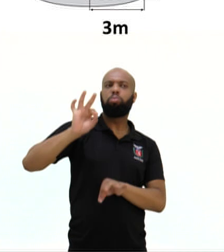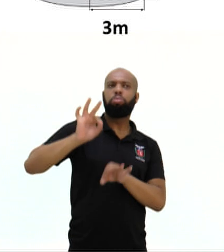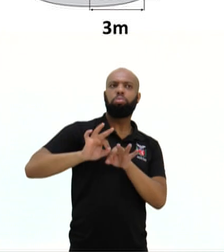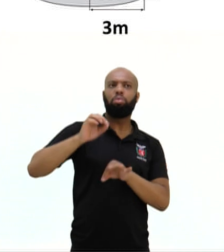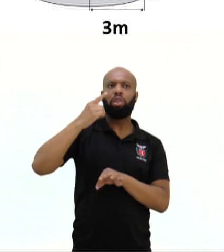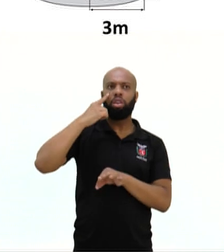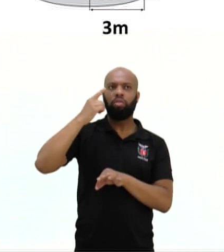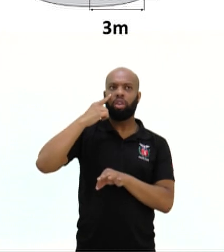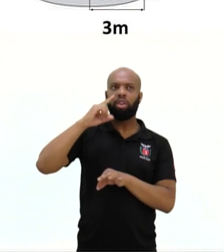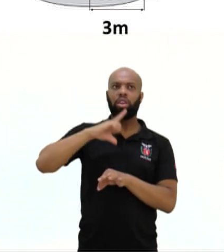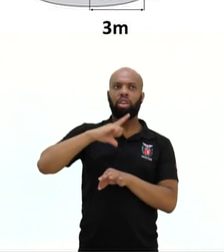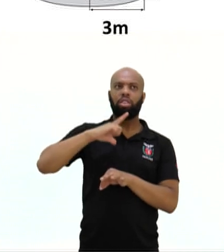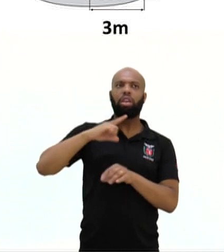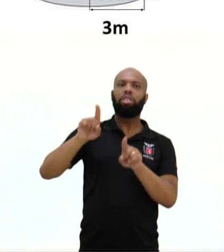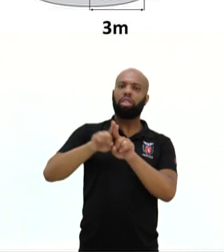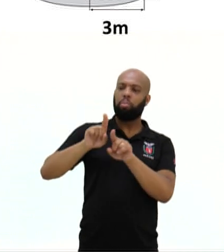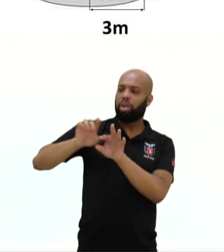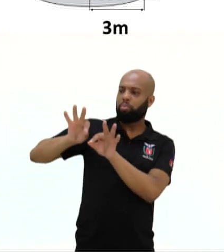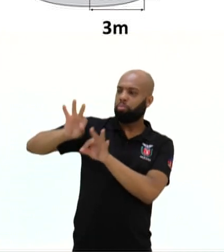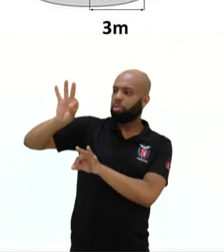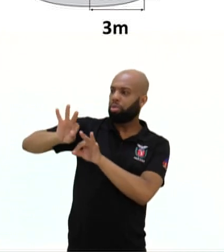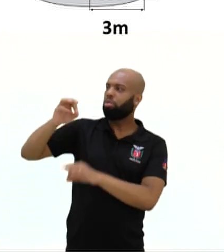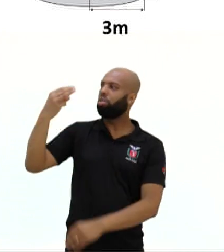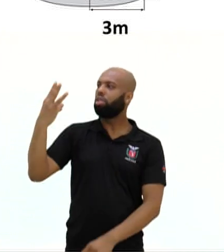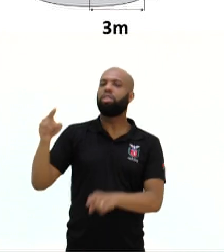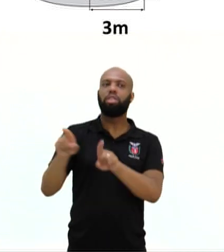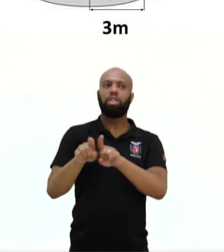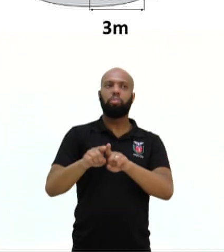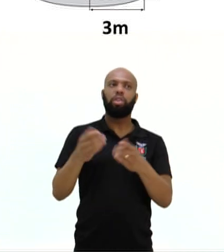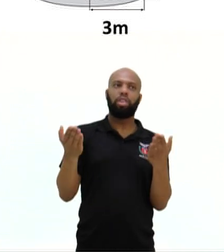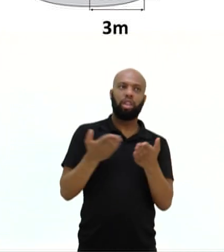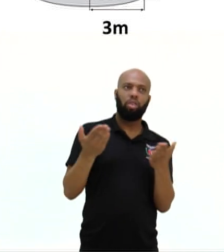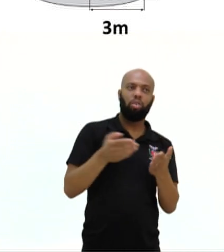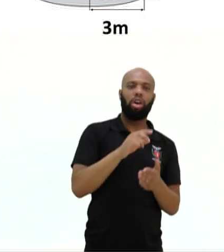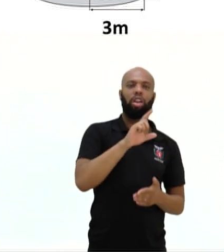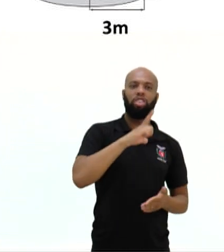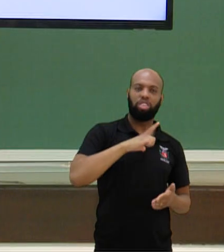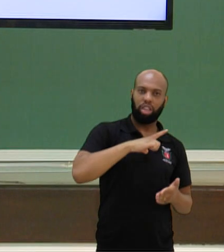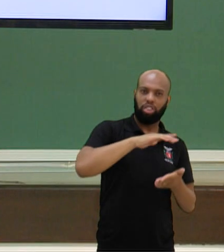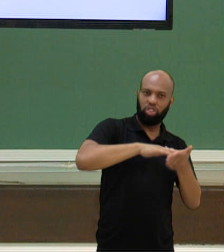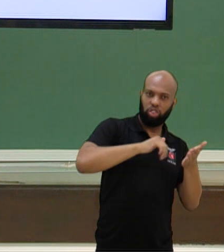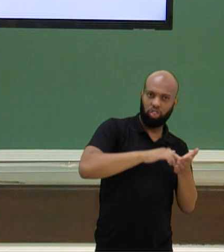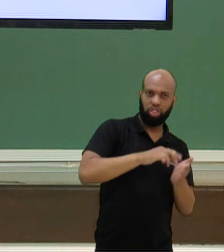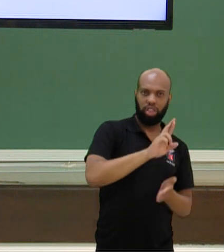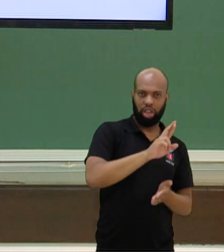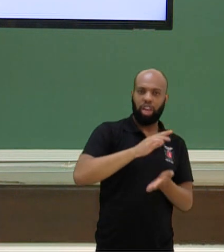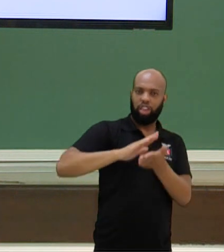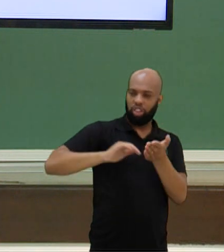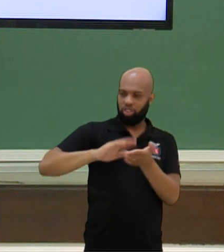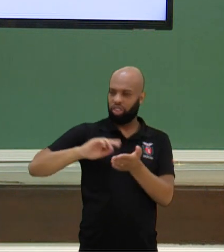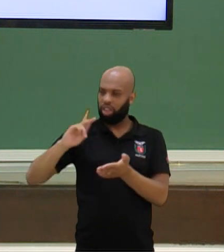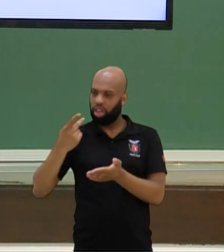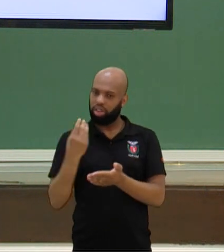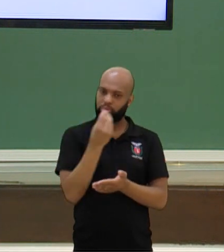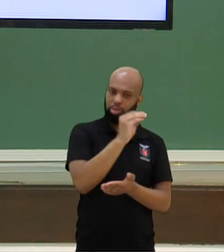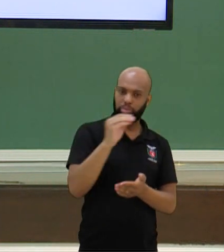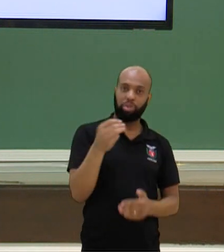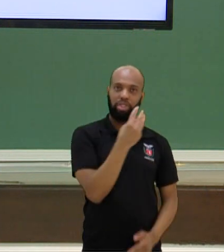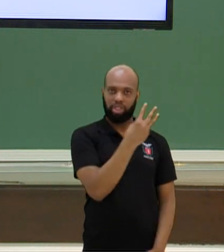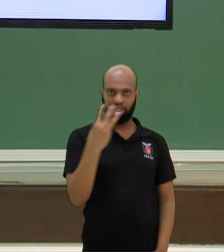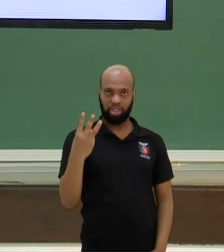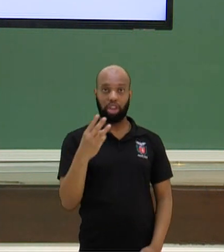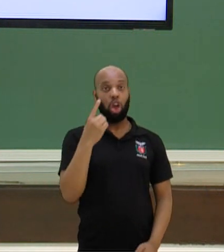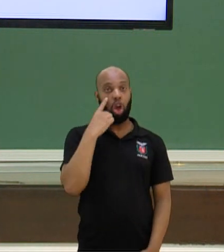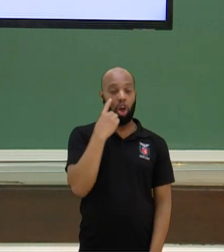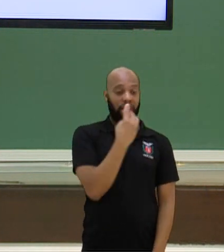que a altura vale 3. Então, só substituir o raio e a altura e vou fazer as contas. 3 elevado ao quadrado, né? 3